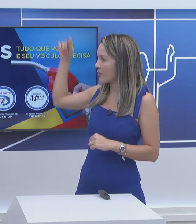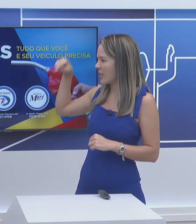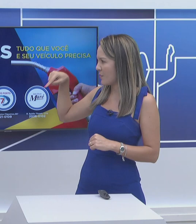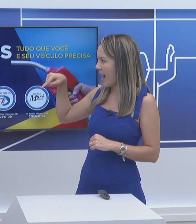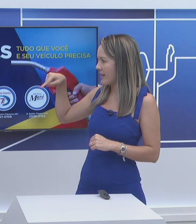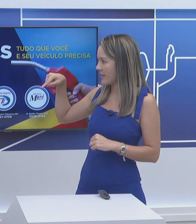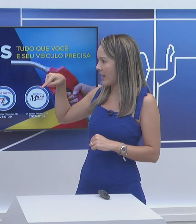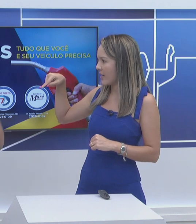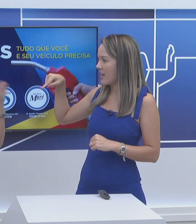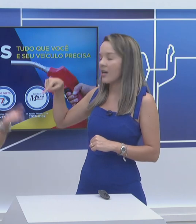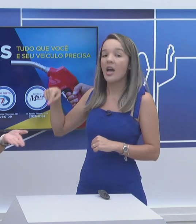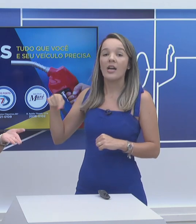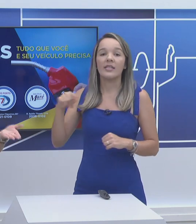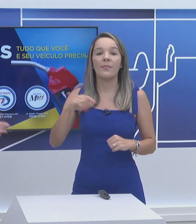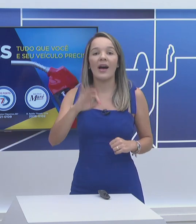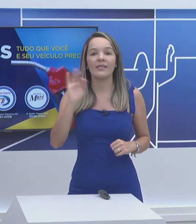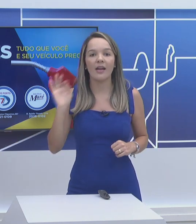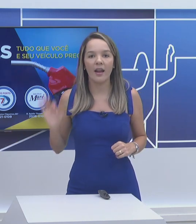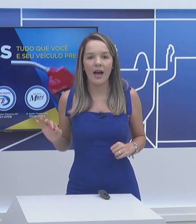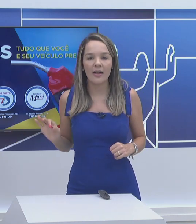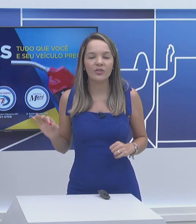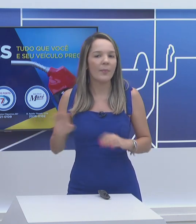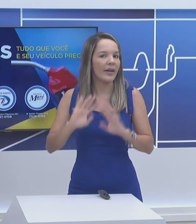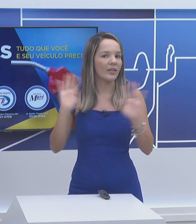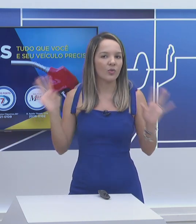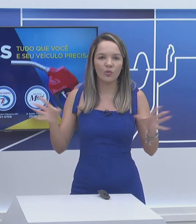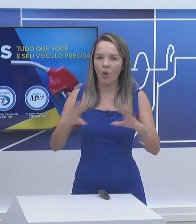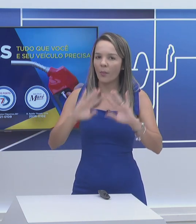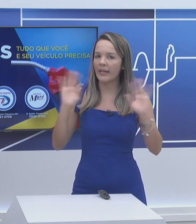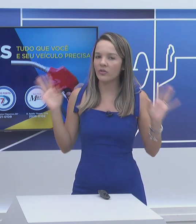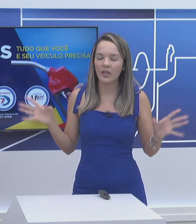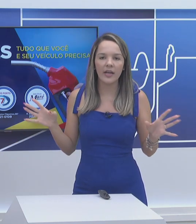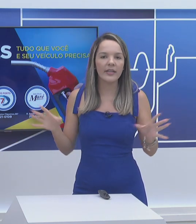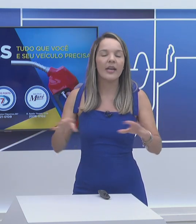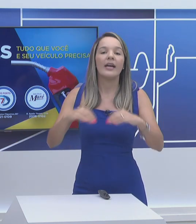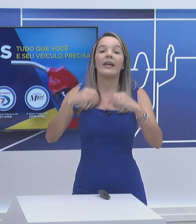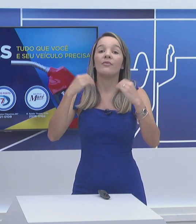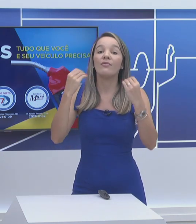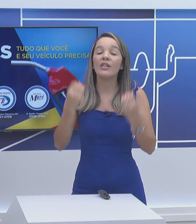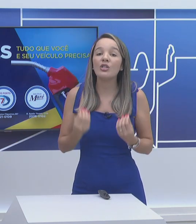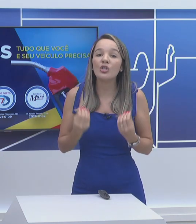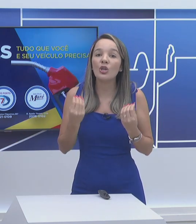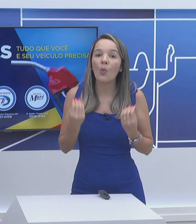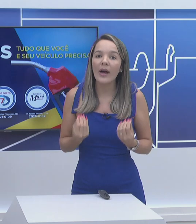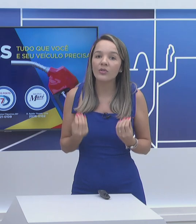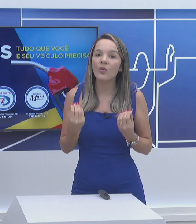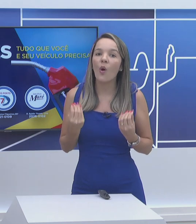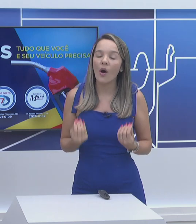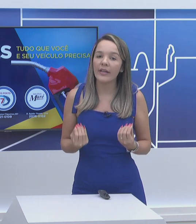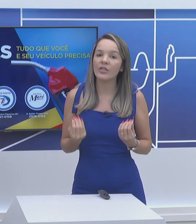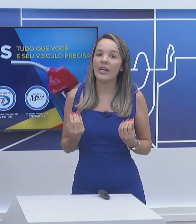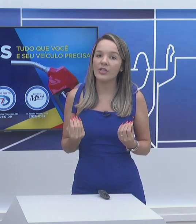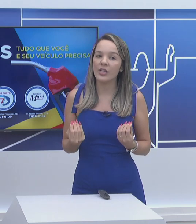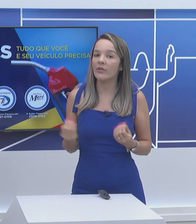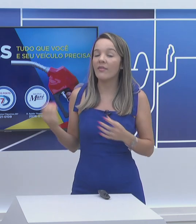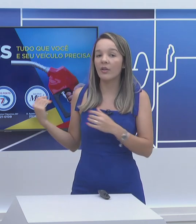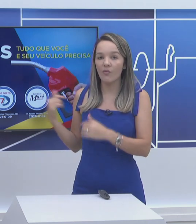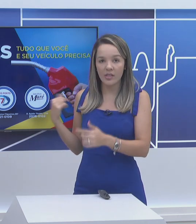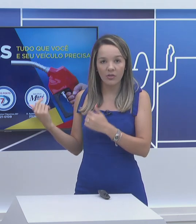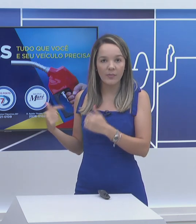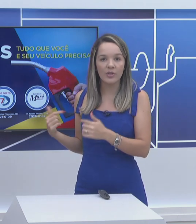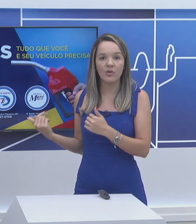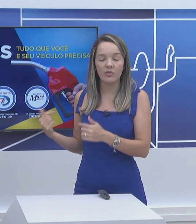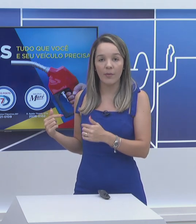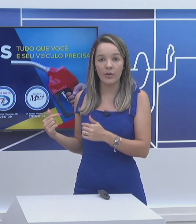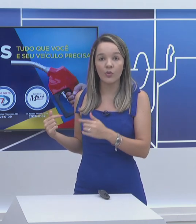Brasilândia, tem os Sete Mares, né? Tem os Sete Mares. Você passa lá, já pega tudo, completa o tanque, 24 horas, gente. Eu tava aqui